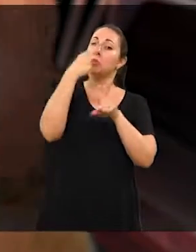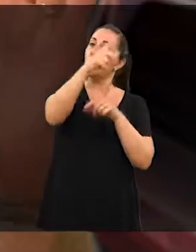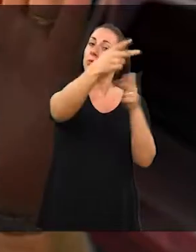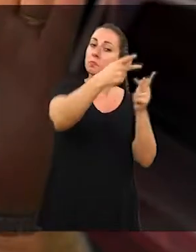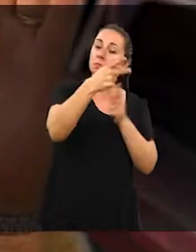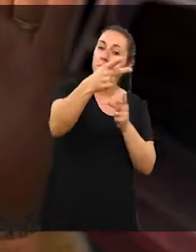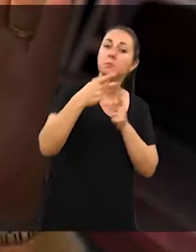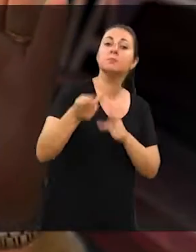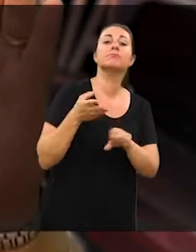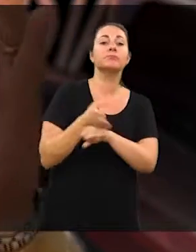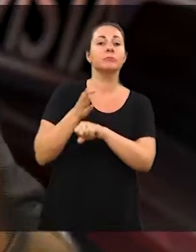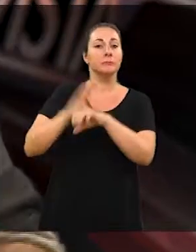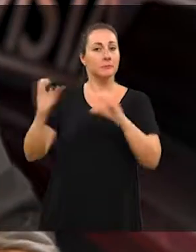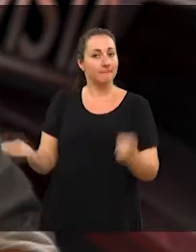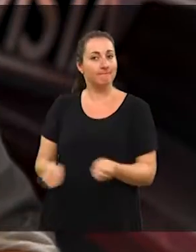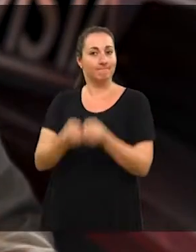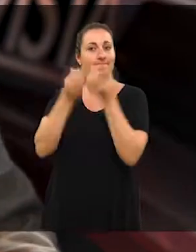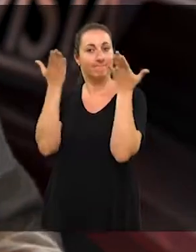ser mostrado.